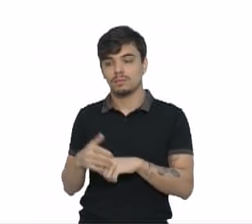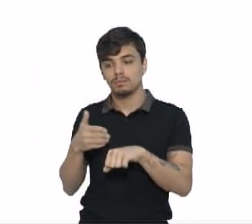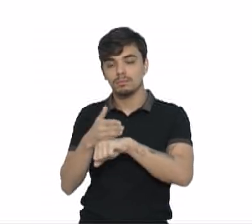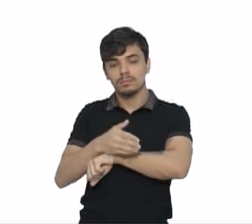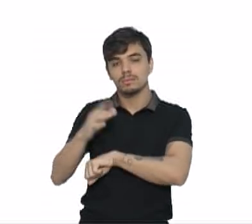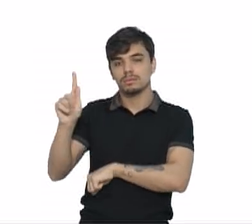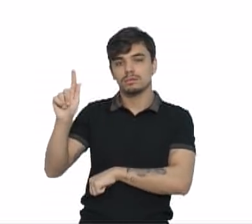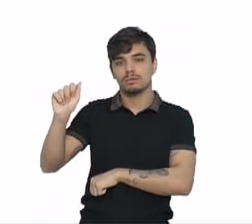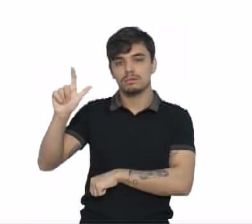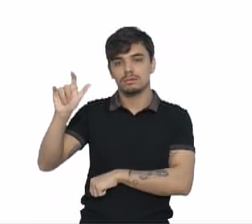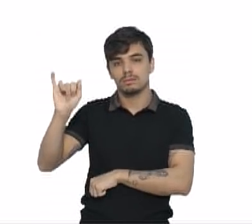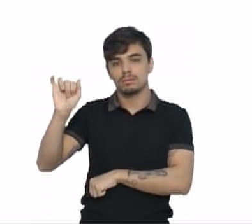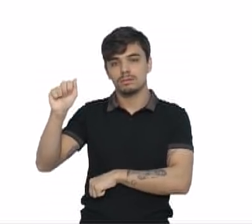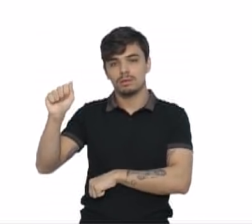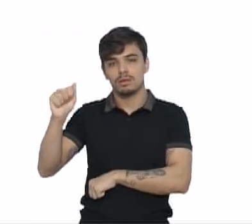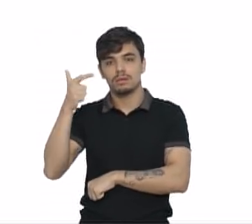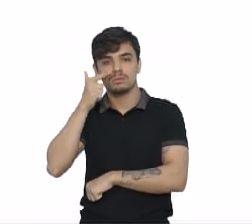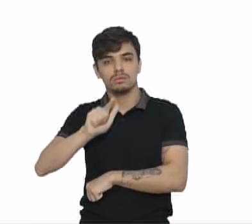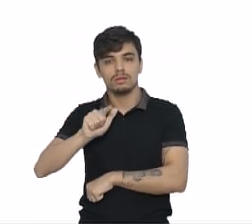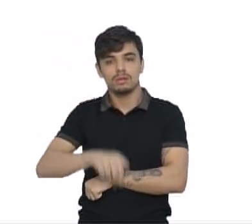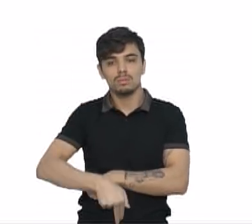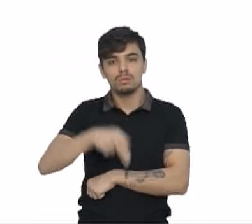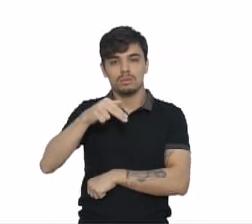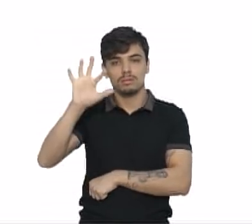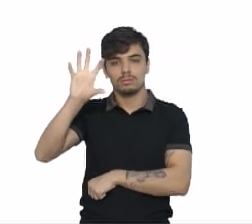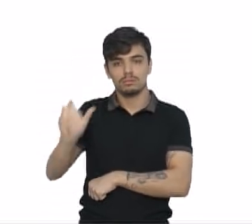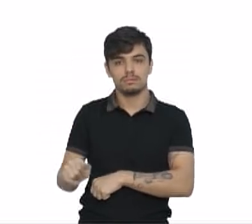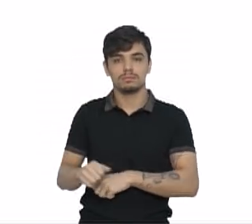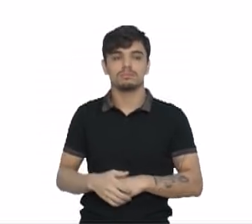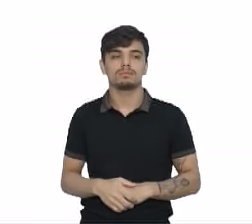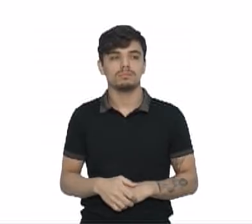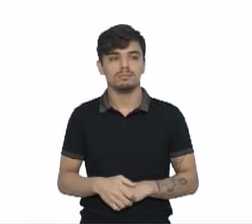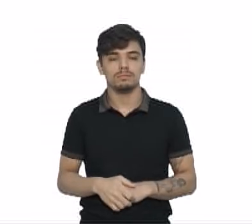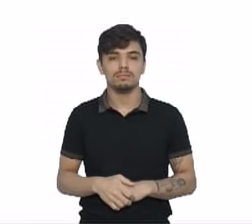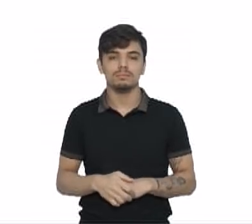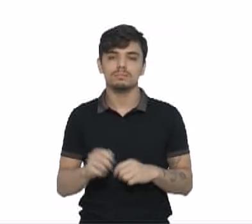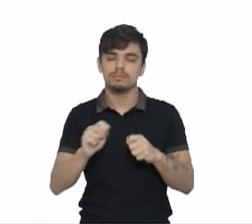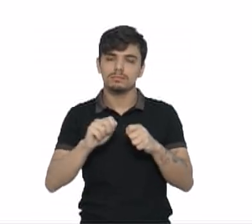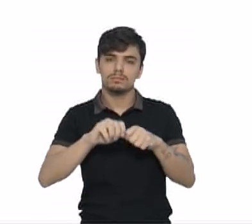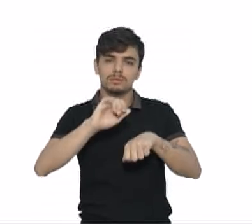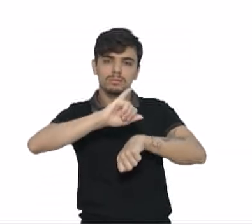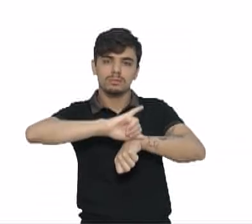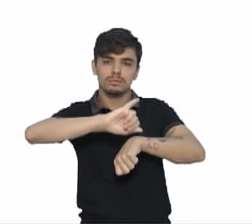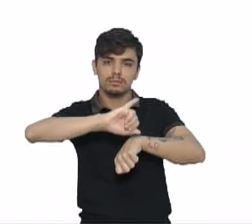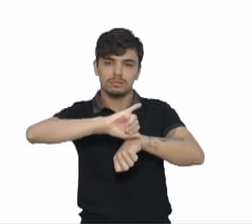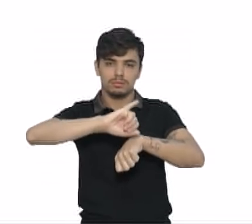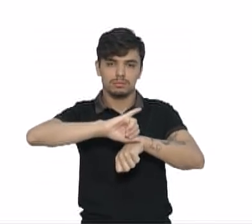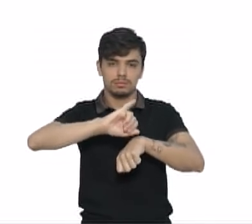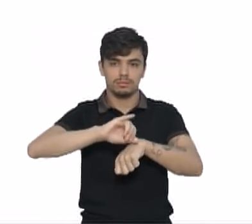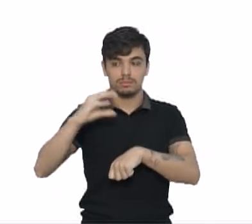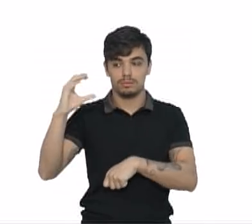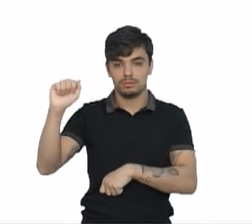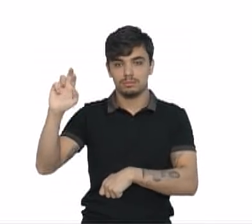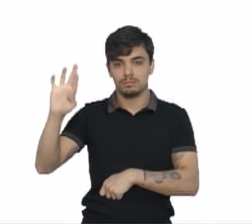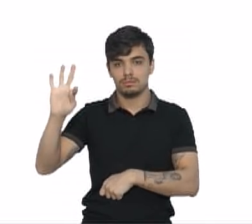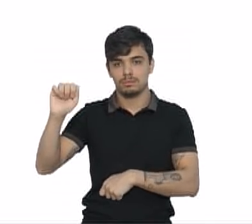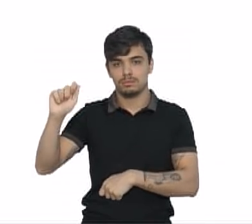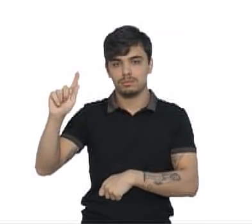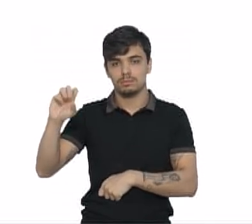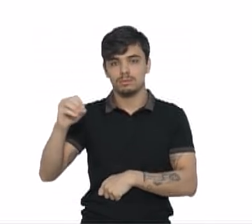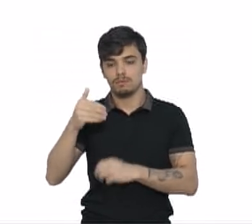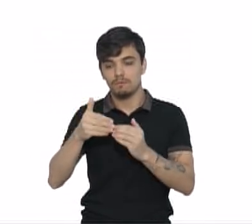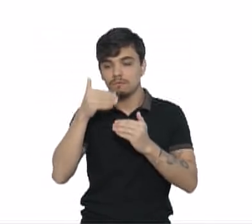norte da África. Ali eles criaram um estado, estabelecendo a sua capital em Cartago, né, e de frente para o mar Mediterrâneo.